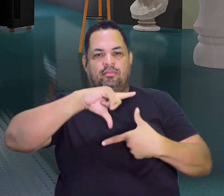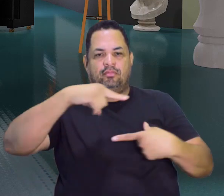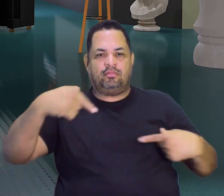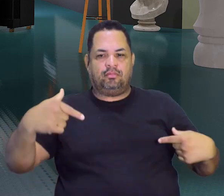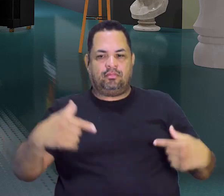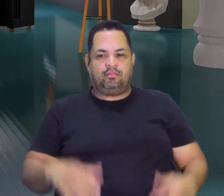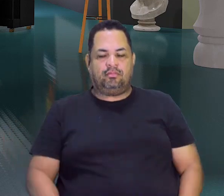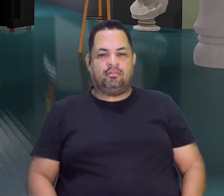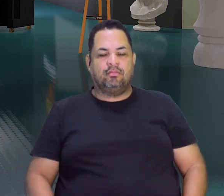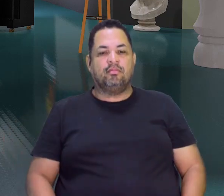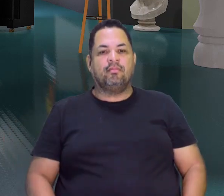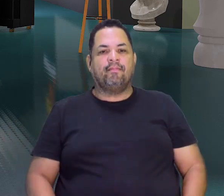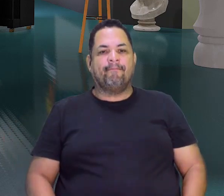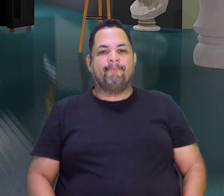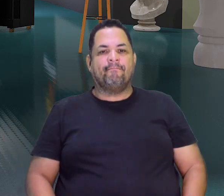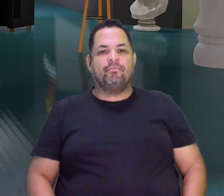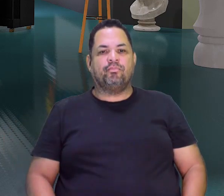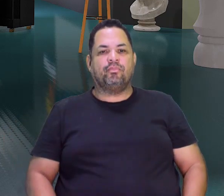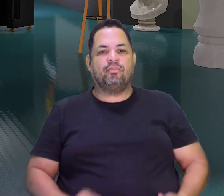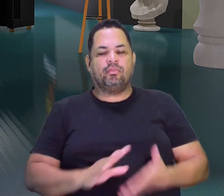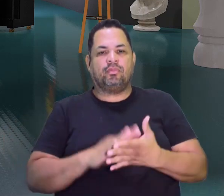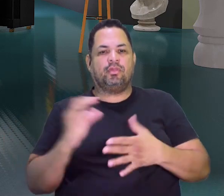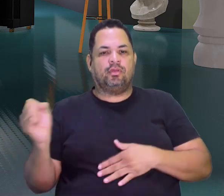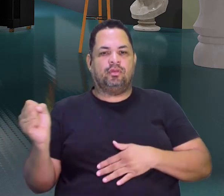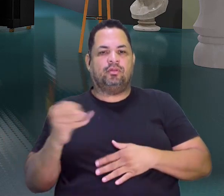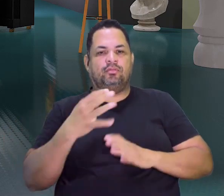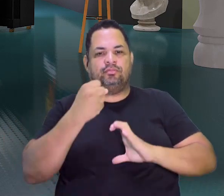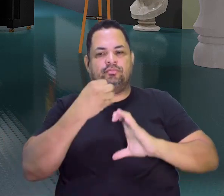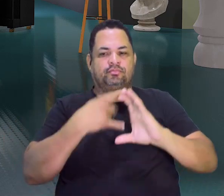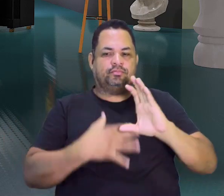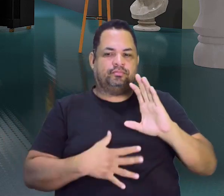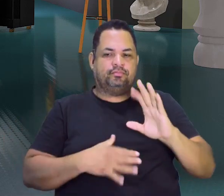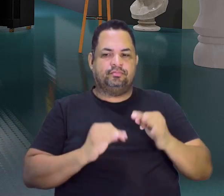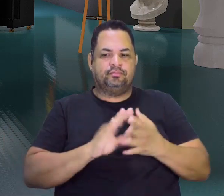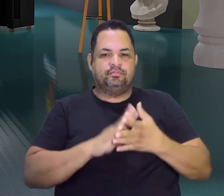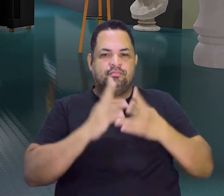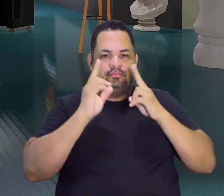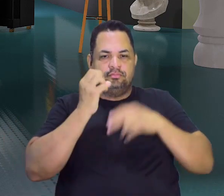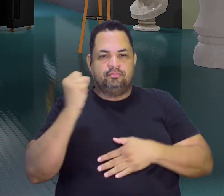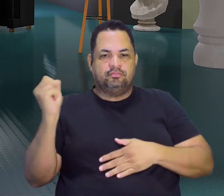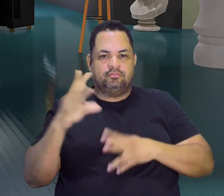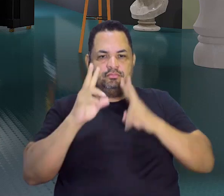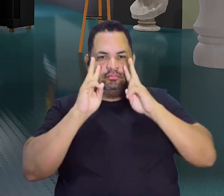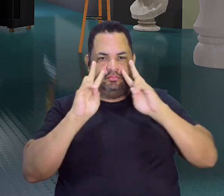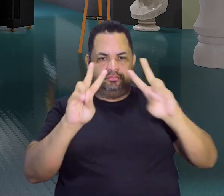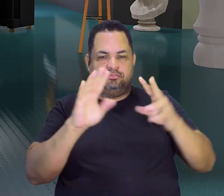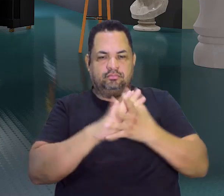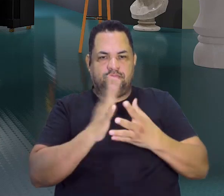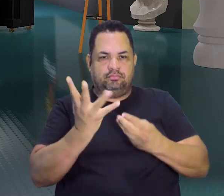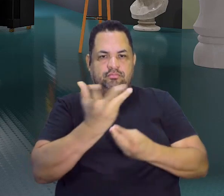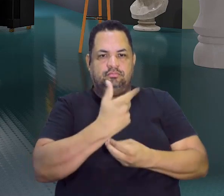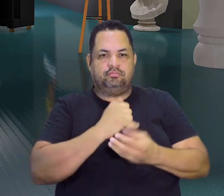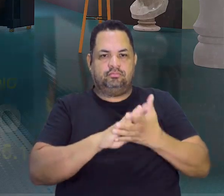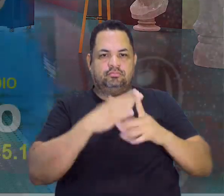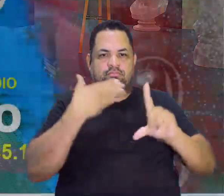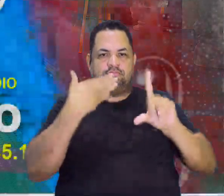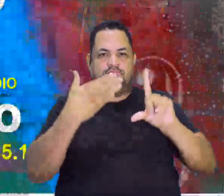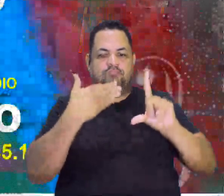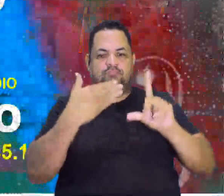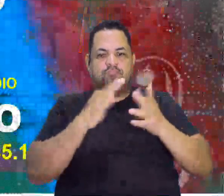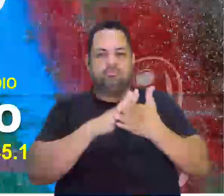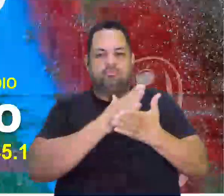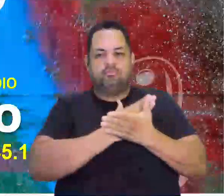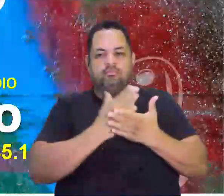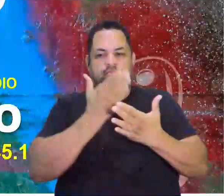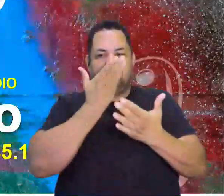Modernista né novas funções novas visões para a nossa arte vamos lá pra tela pra gente começar